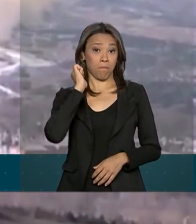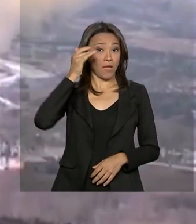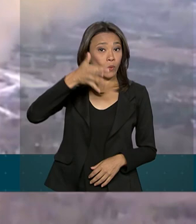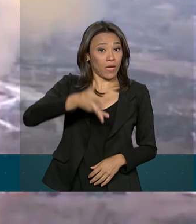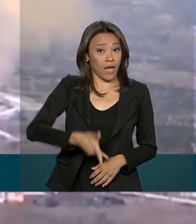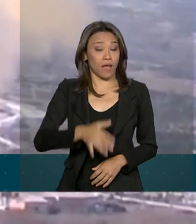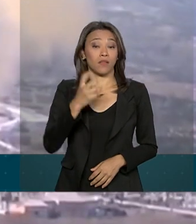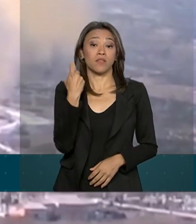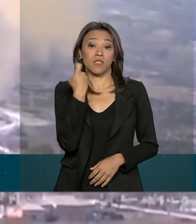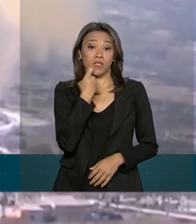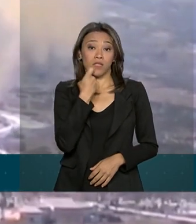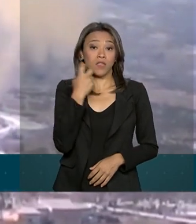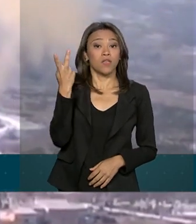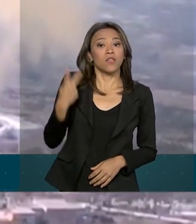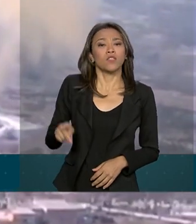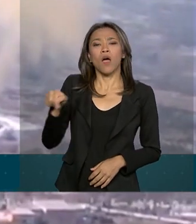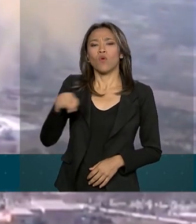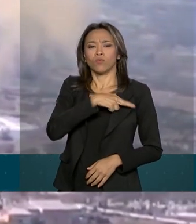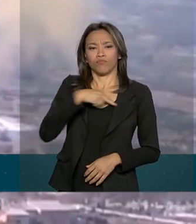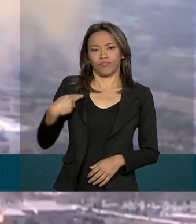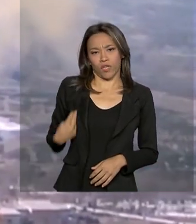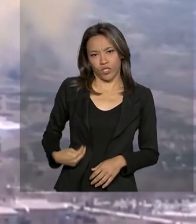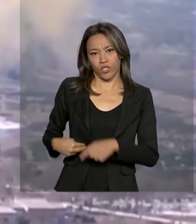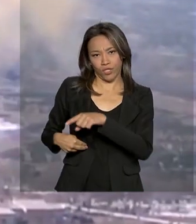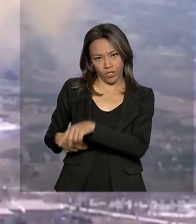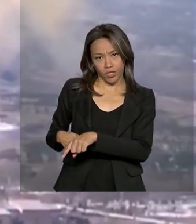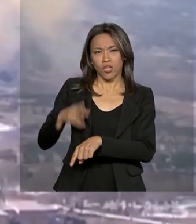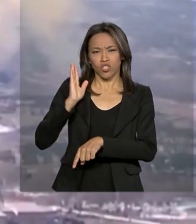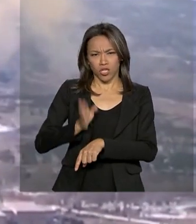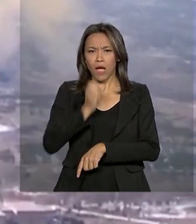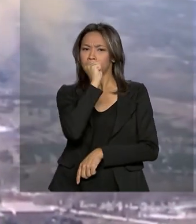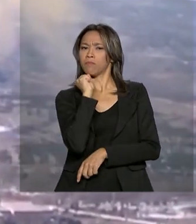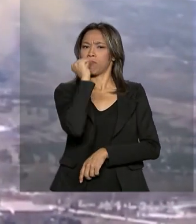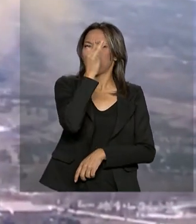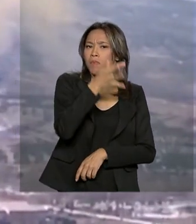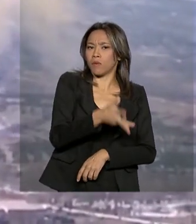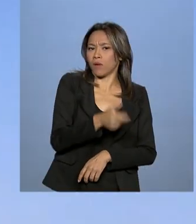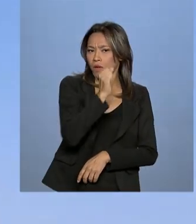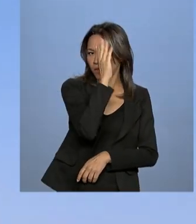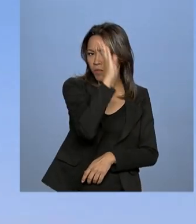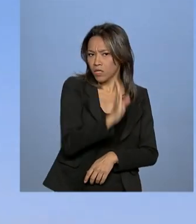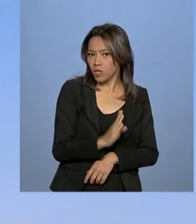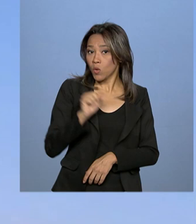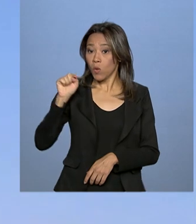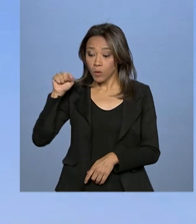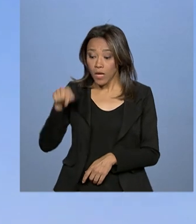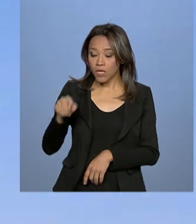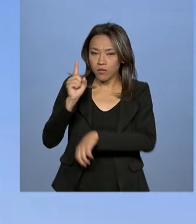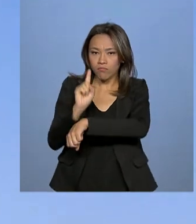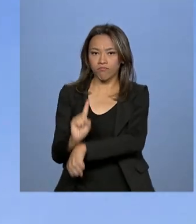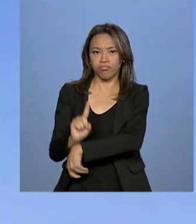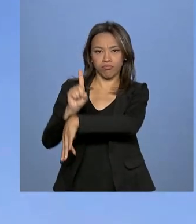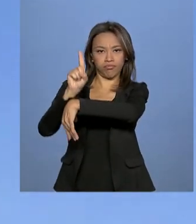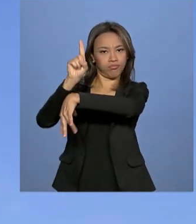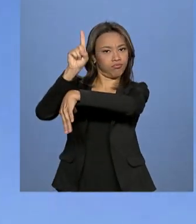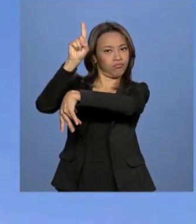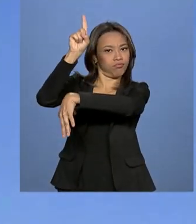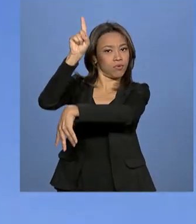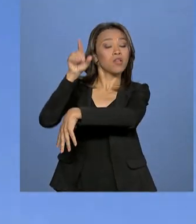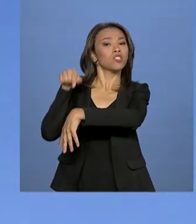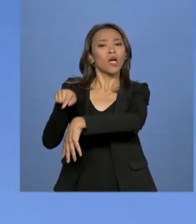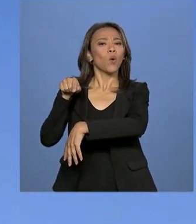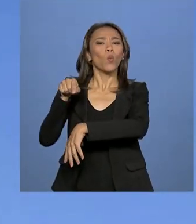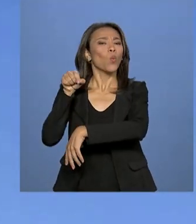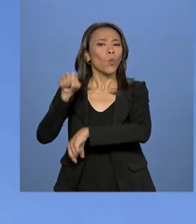sexta-feira da base de Taiwan, na China. Já passava da meia-noite no Brasil quando o equipamento foi colocado em órbita e